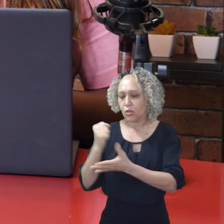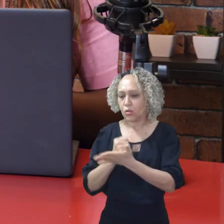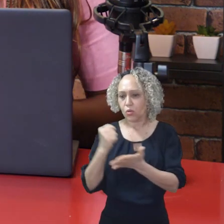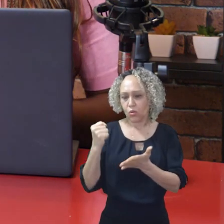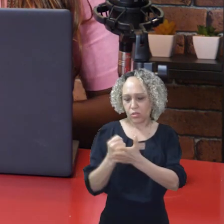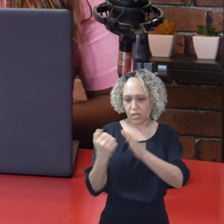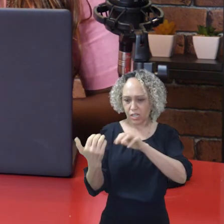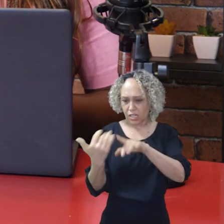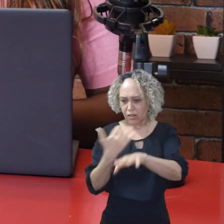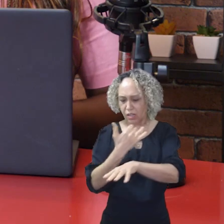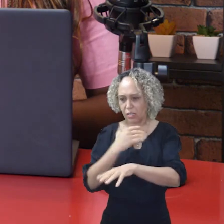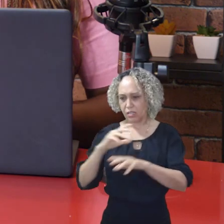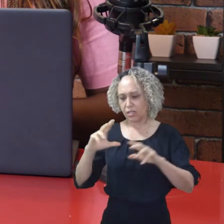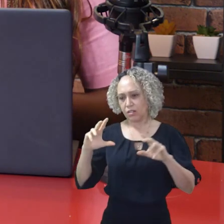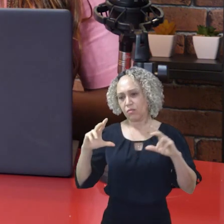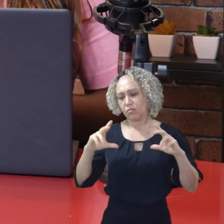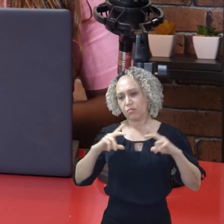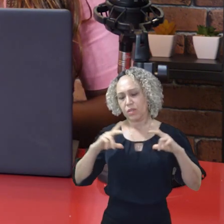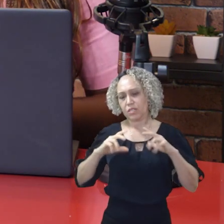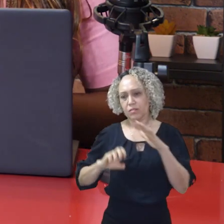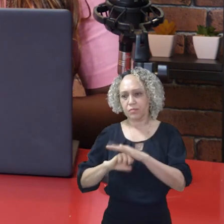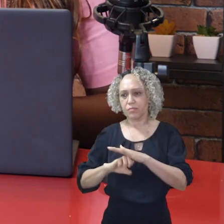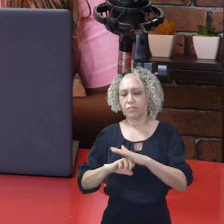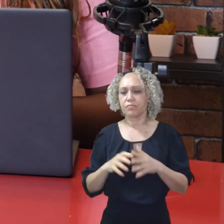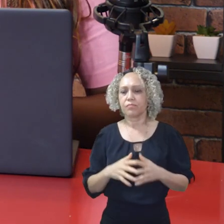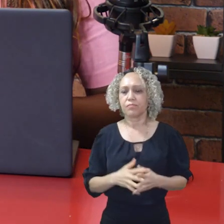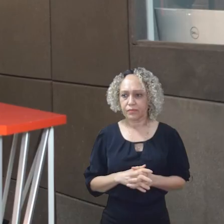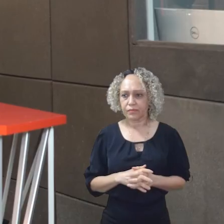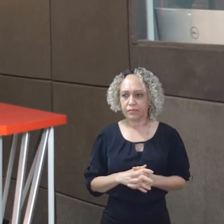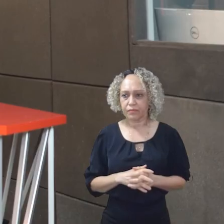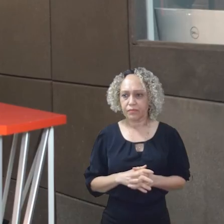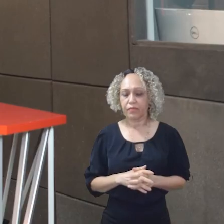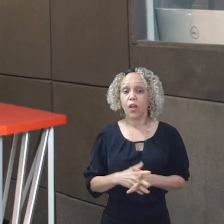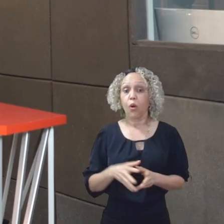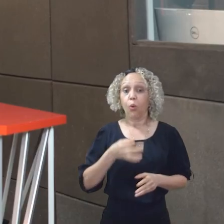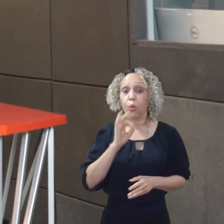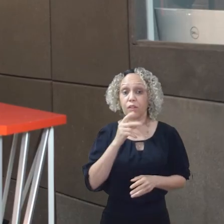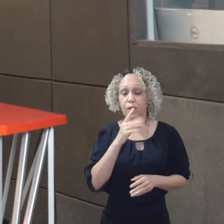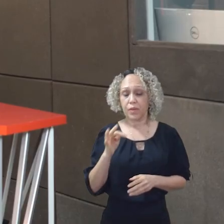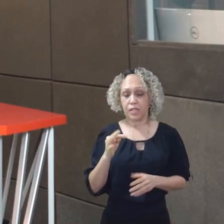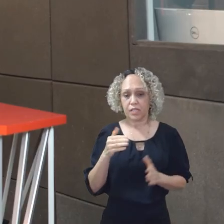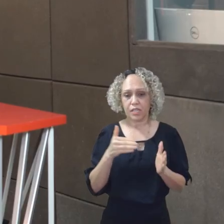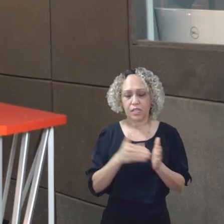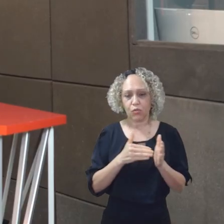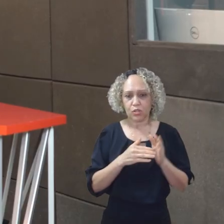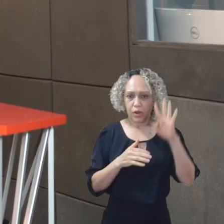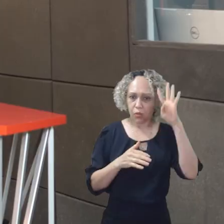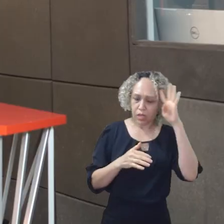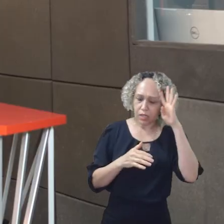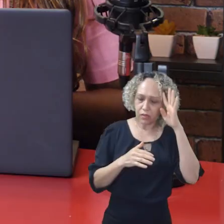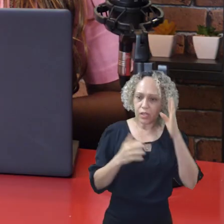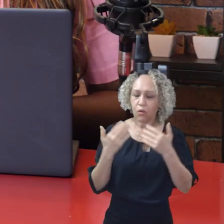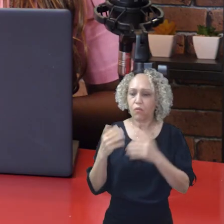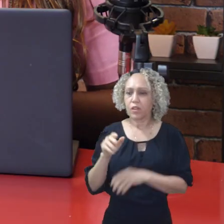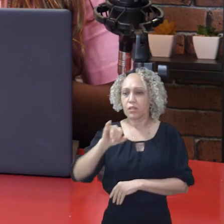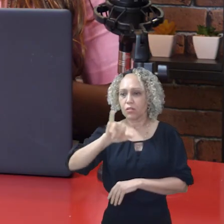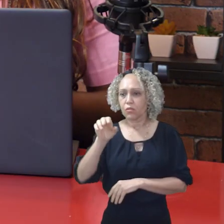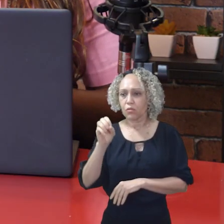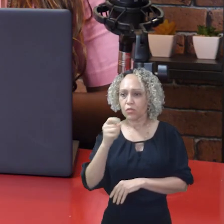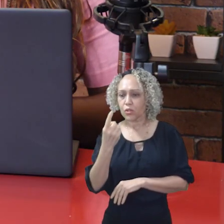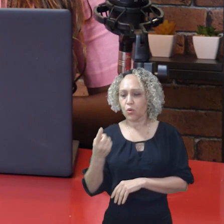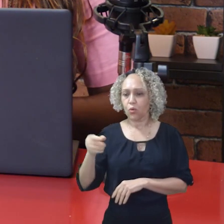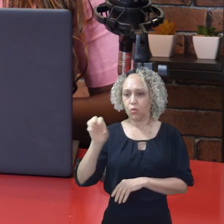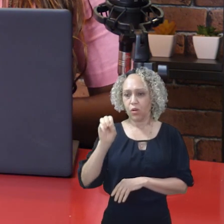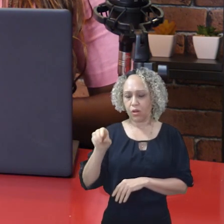de Otimização de Contratos de Concessão Rodoviária. O Café PT da última quarta-feira conversou com